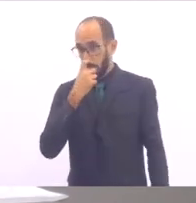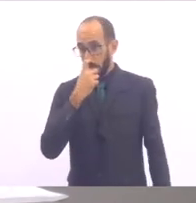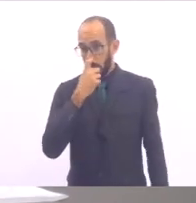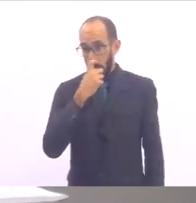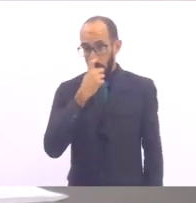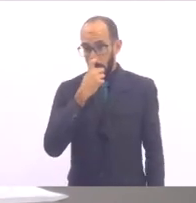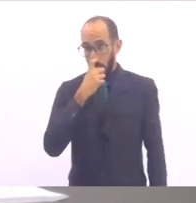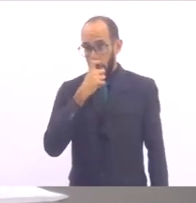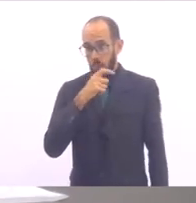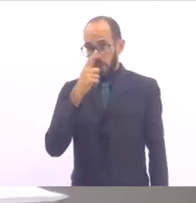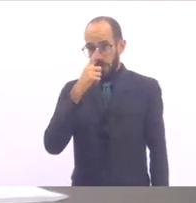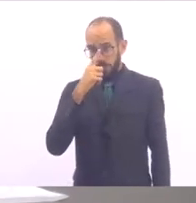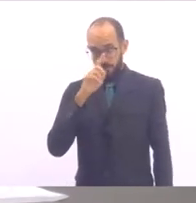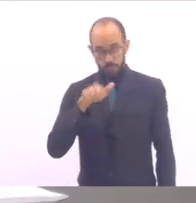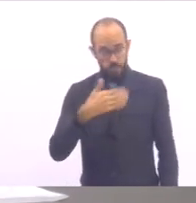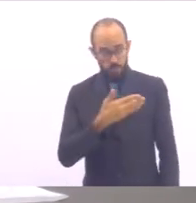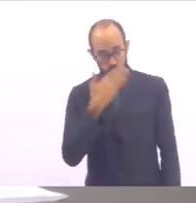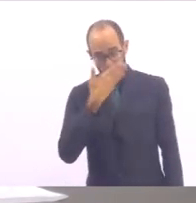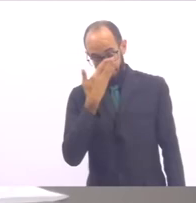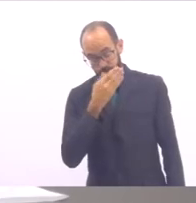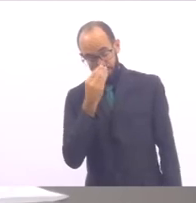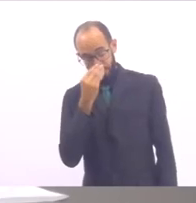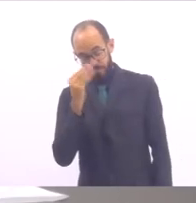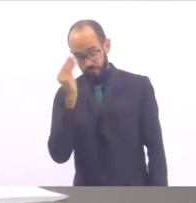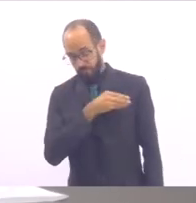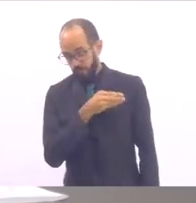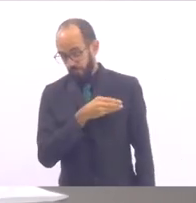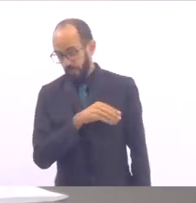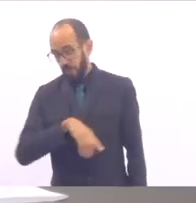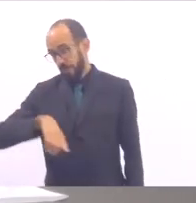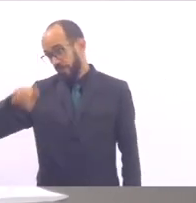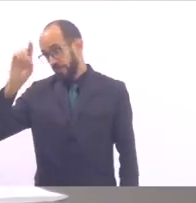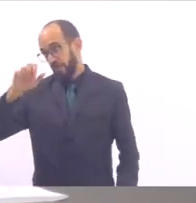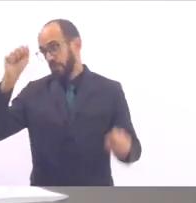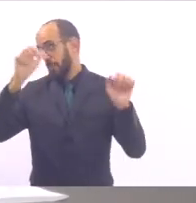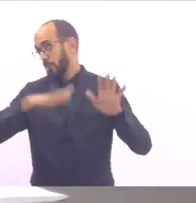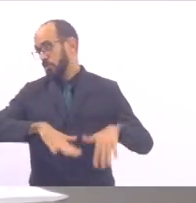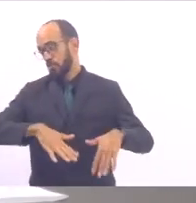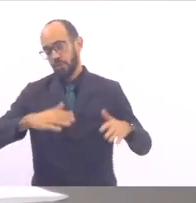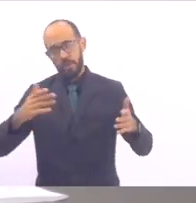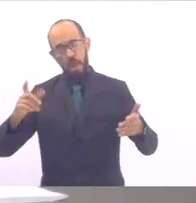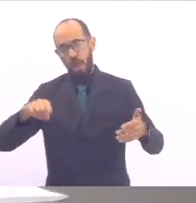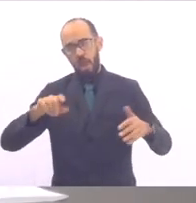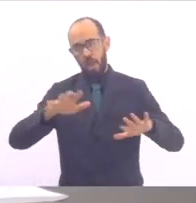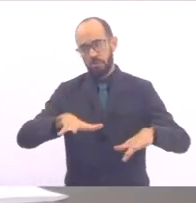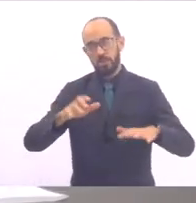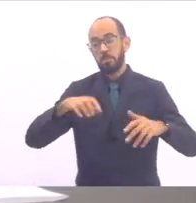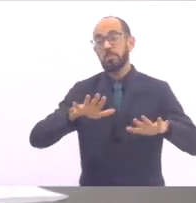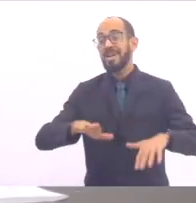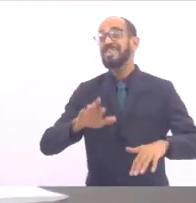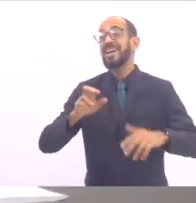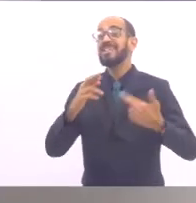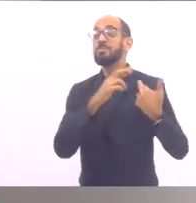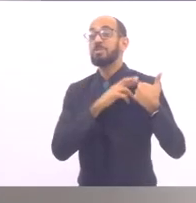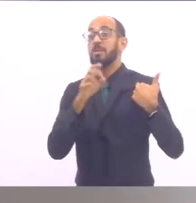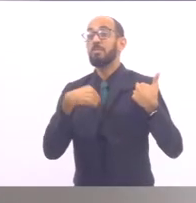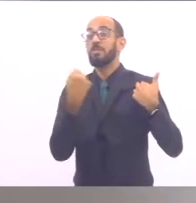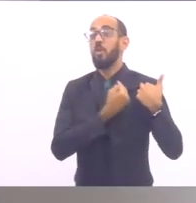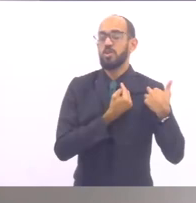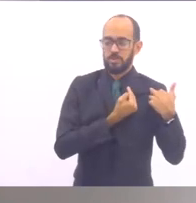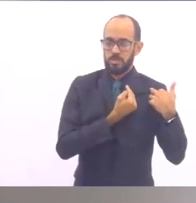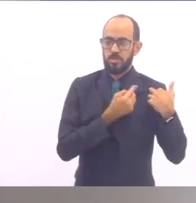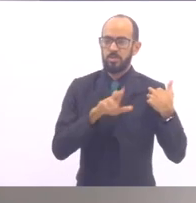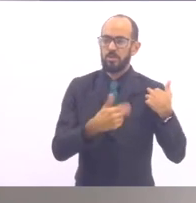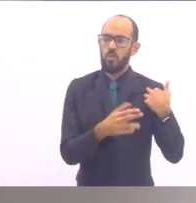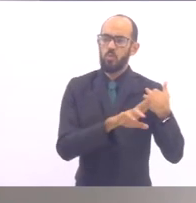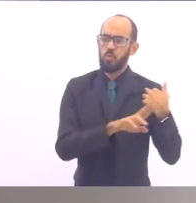e fecha os olhos, e seja o que Deus quiser, né? Não sabe para onde está indo. E é a responsabilidade de todos nós, né? Então, em nome da